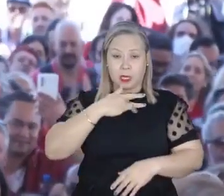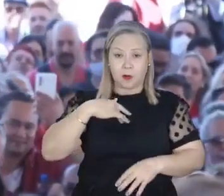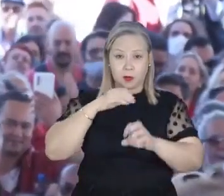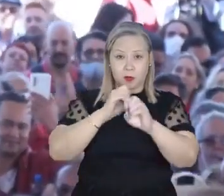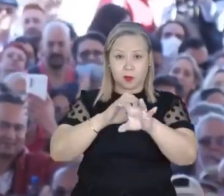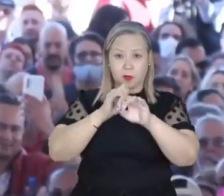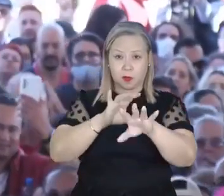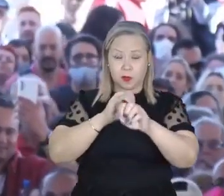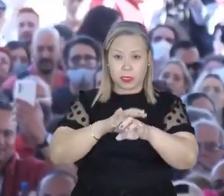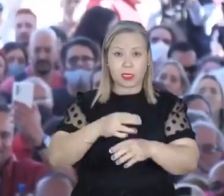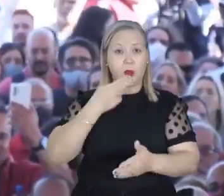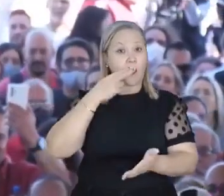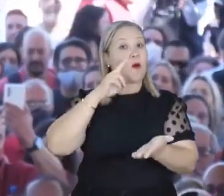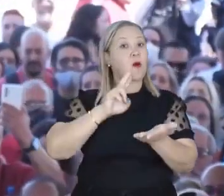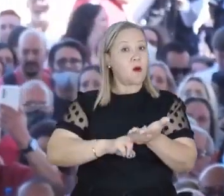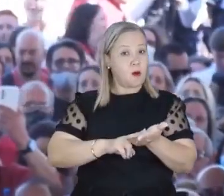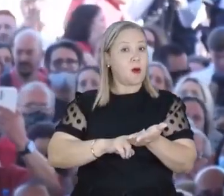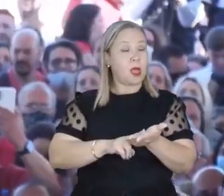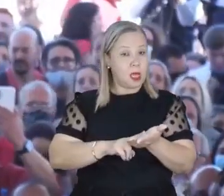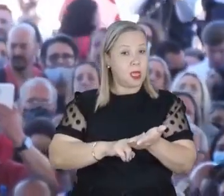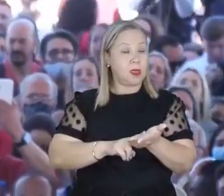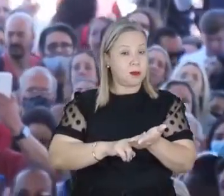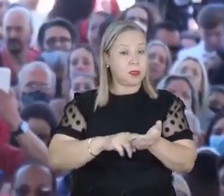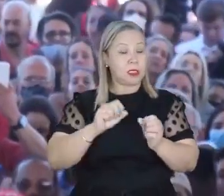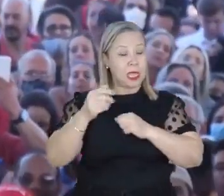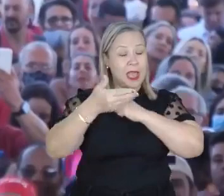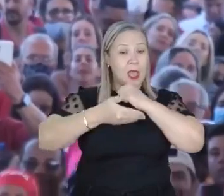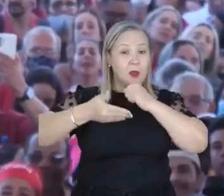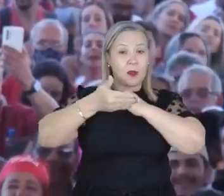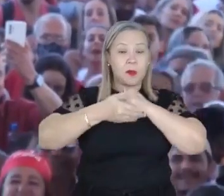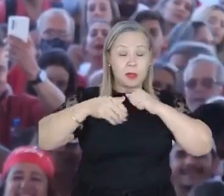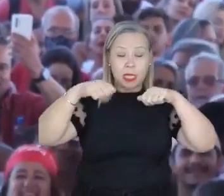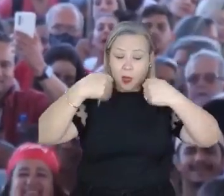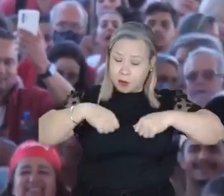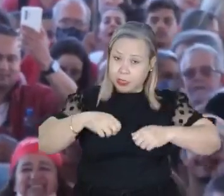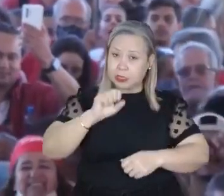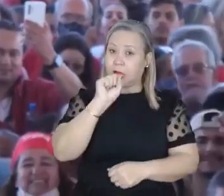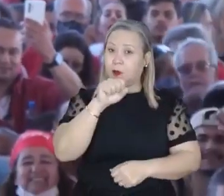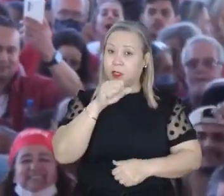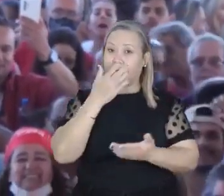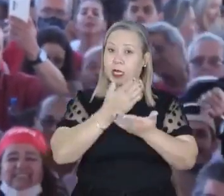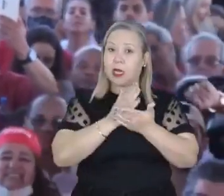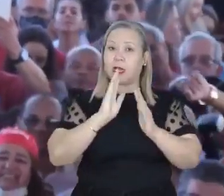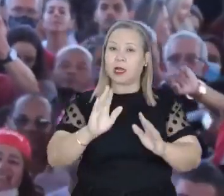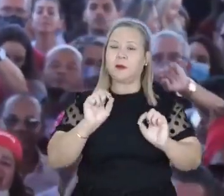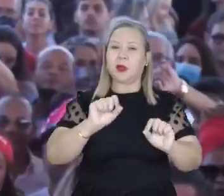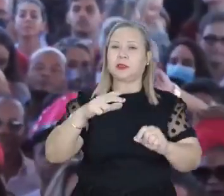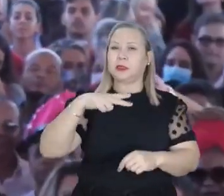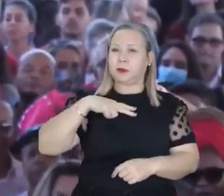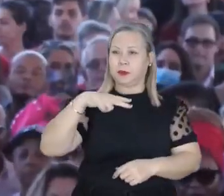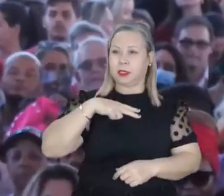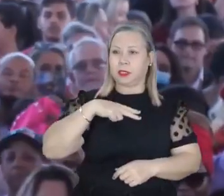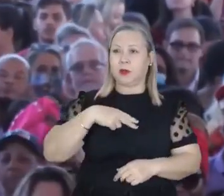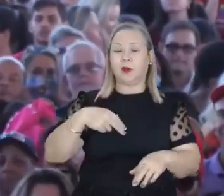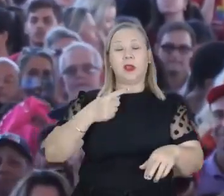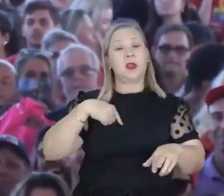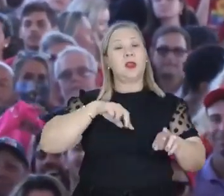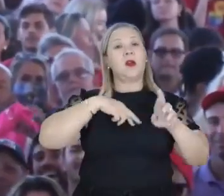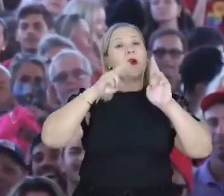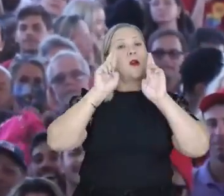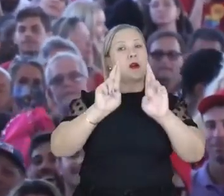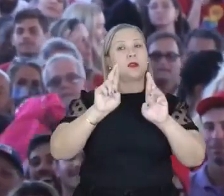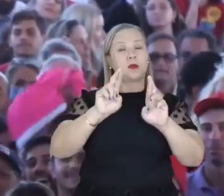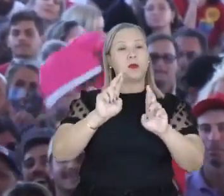é fundamental. Precisamos, sim, acabar com isso. E a nossa esperança, Lula, está em você. E por